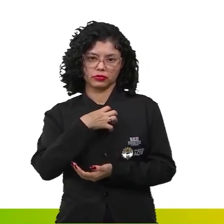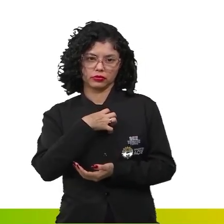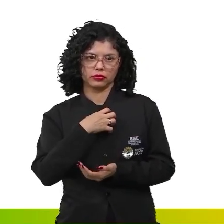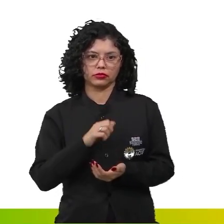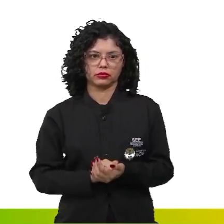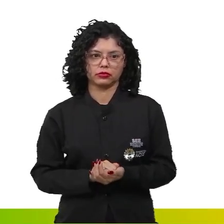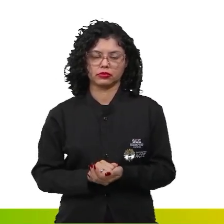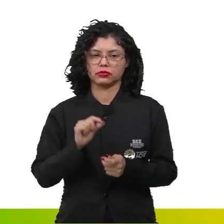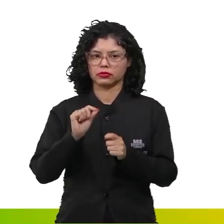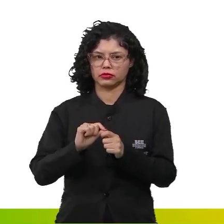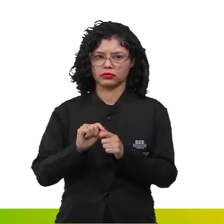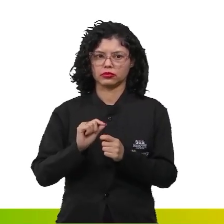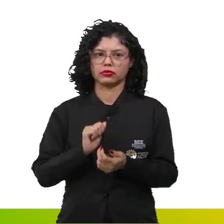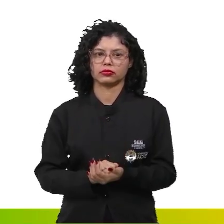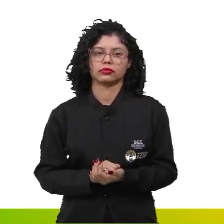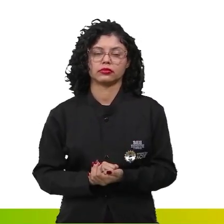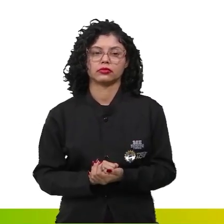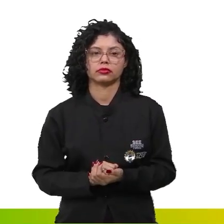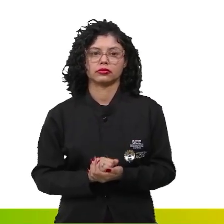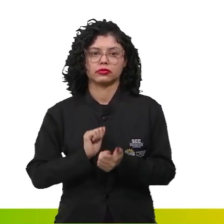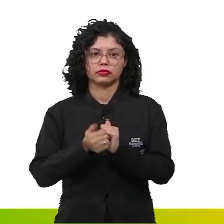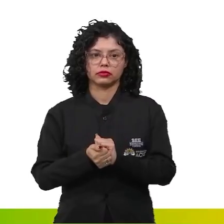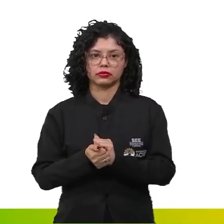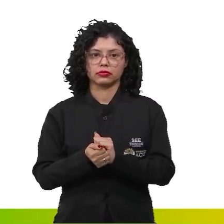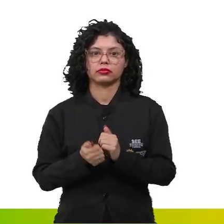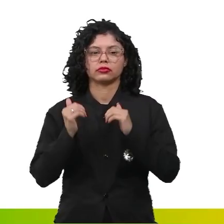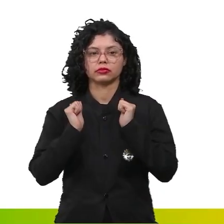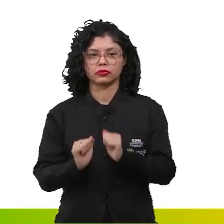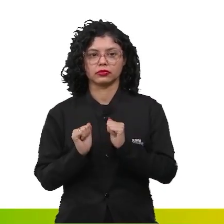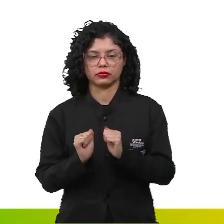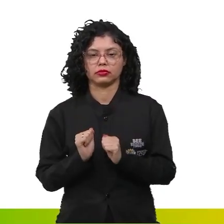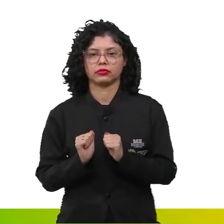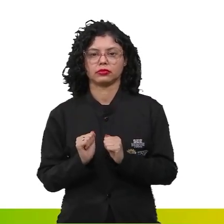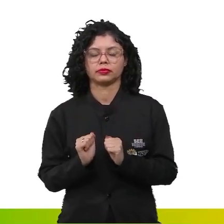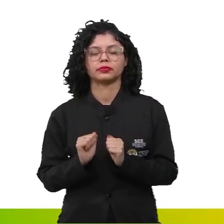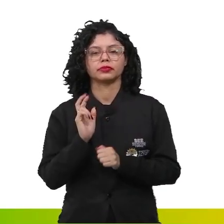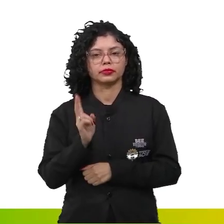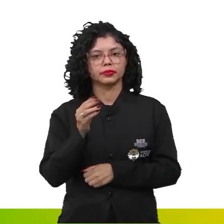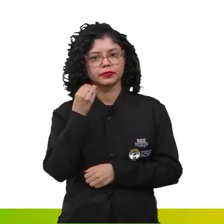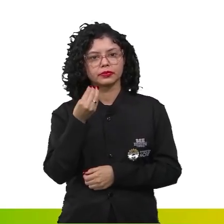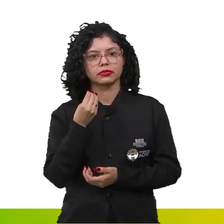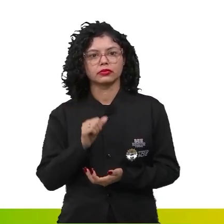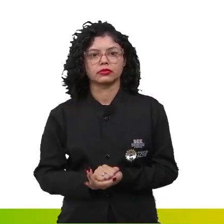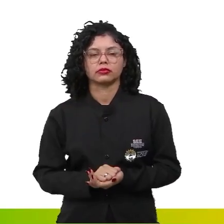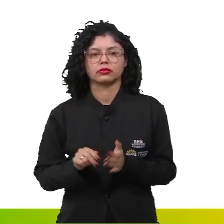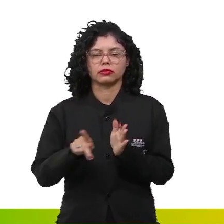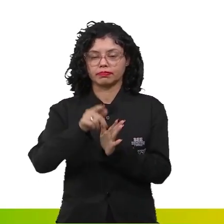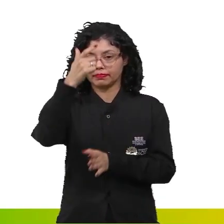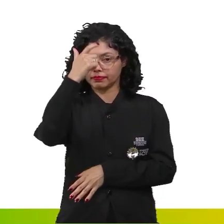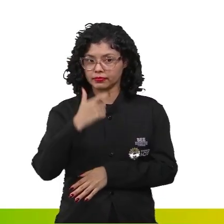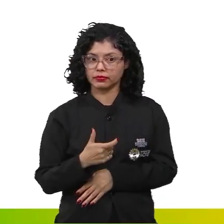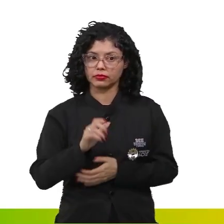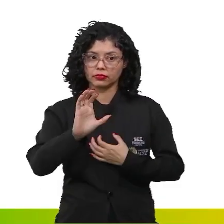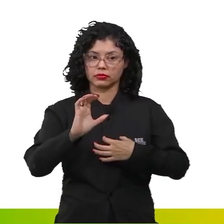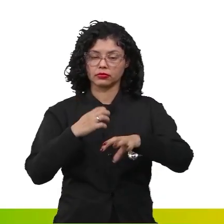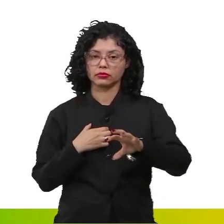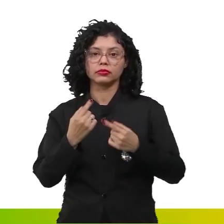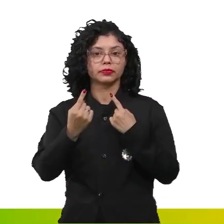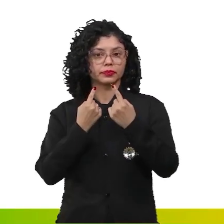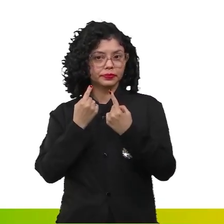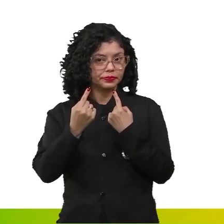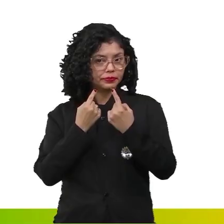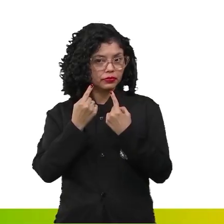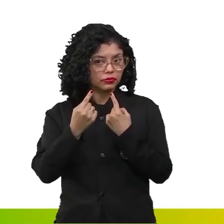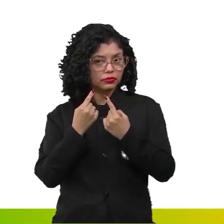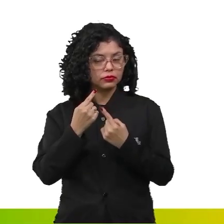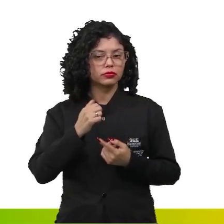de realização, de adaptação, para que todo mundo possa ter a mesma experiência. Autoconhecimento, empatia, que é se